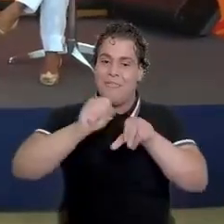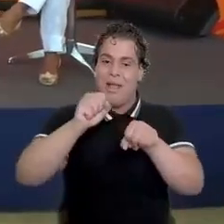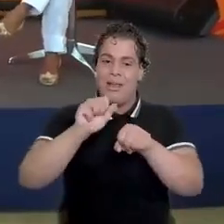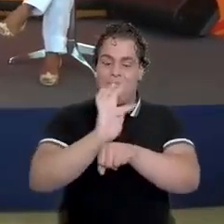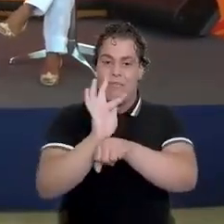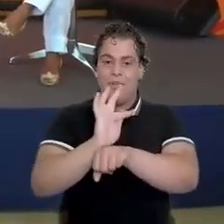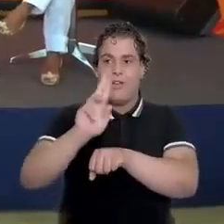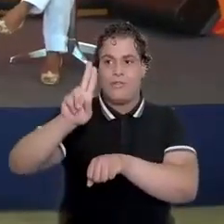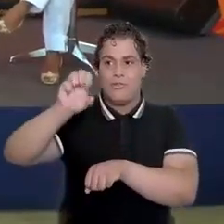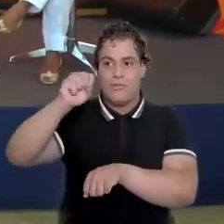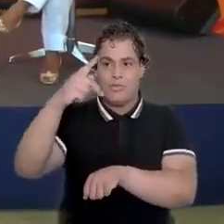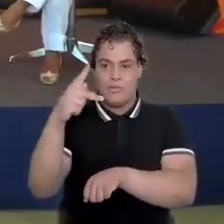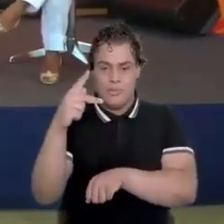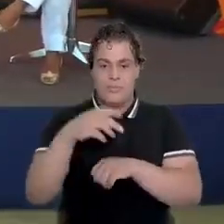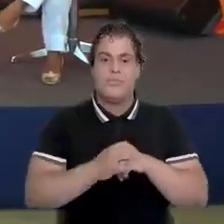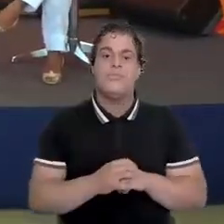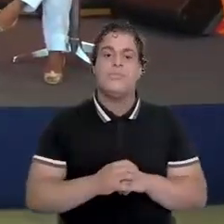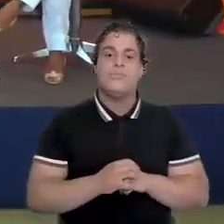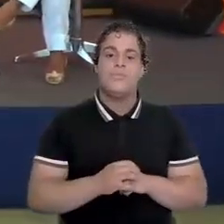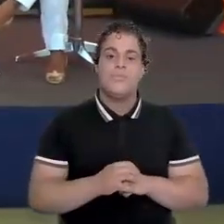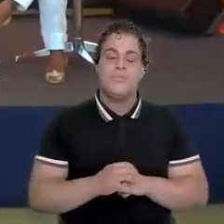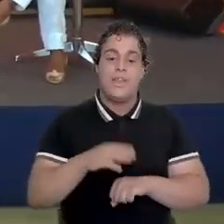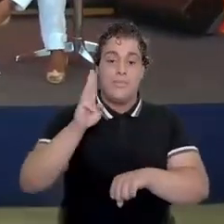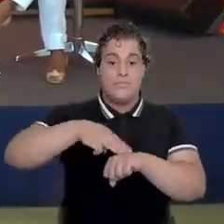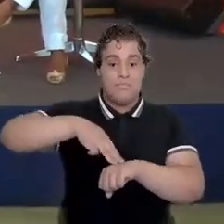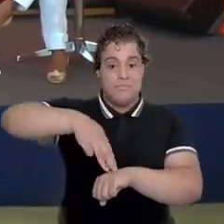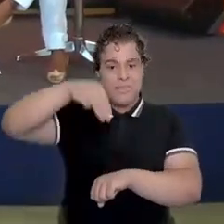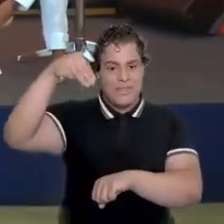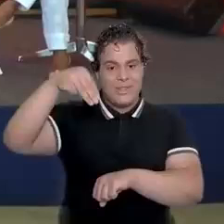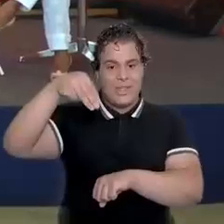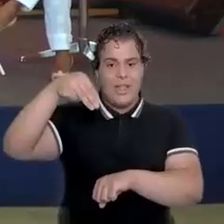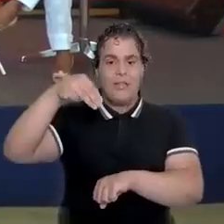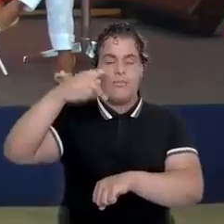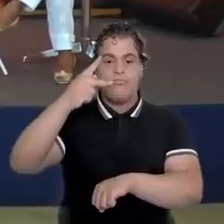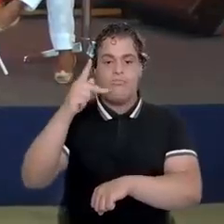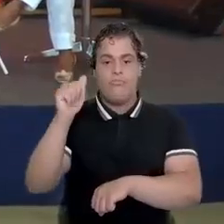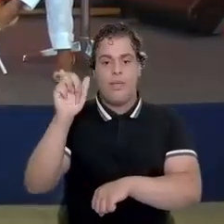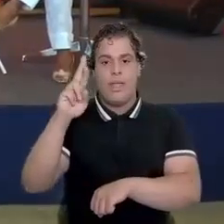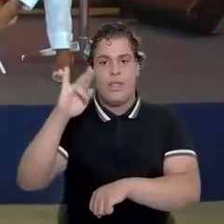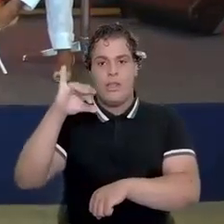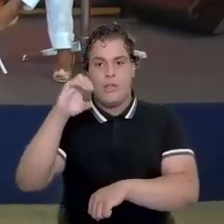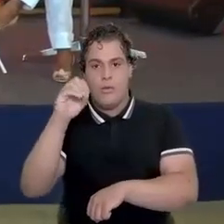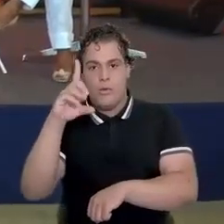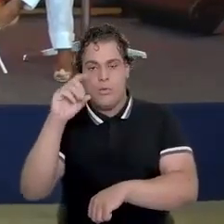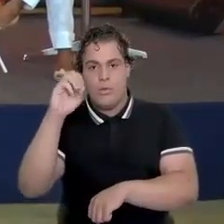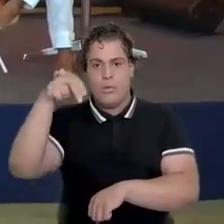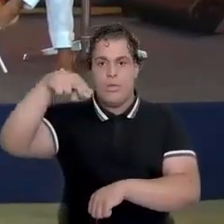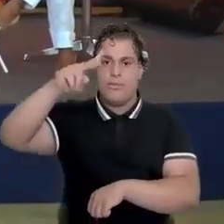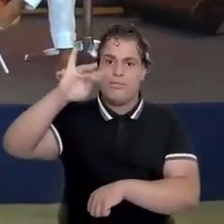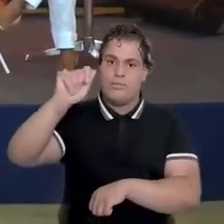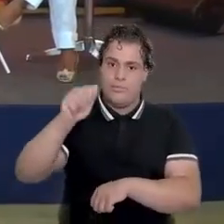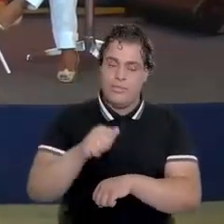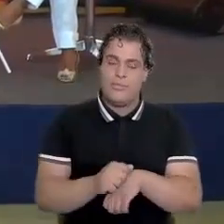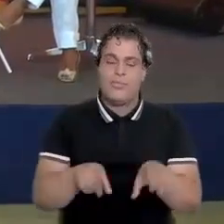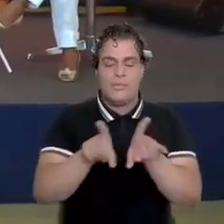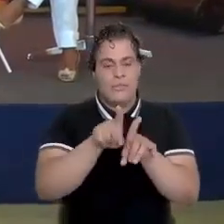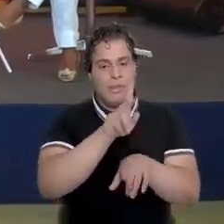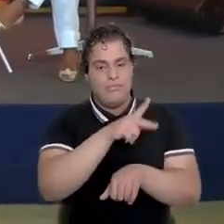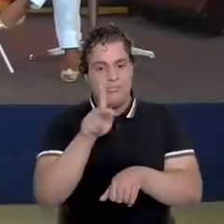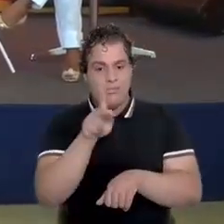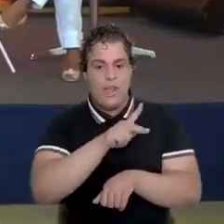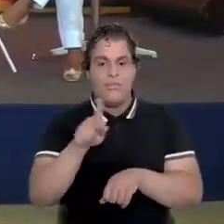com especialização e mestrado em periodontia. Durante 25 anos, exerceu a profissão e também foi